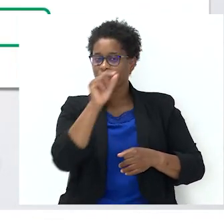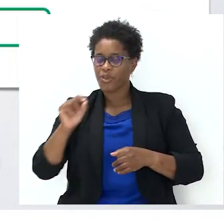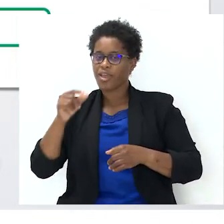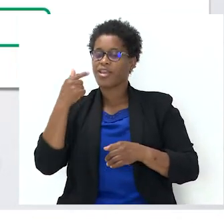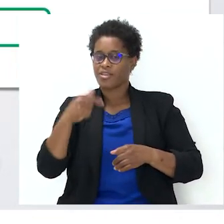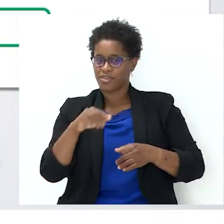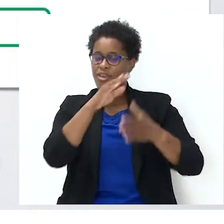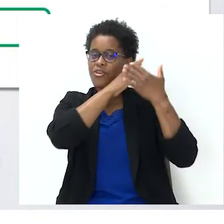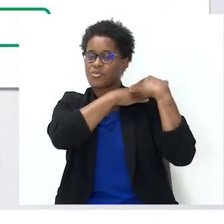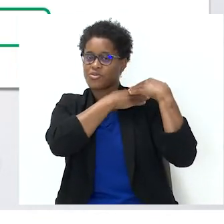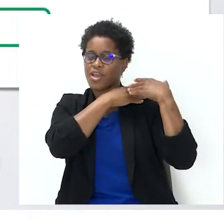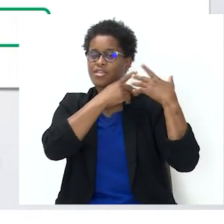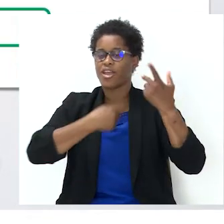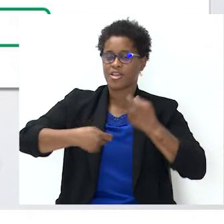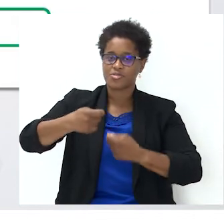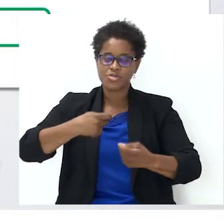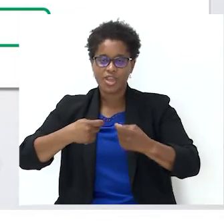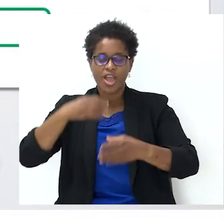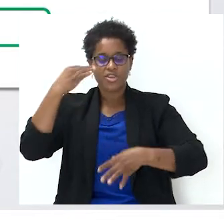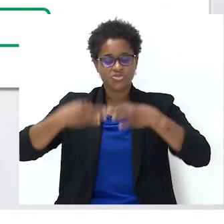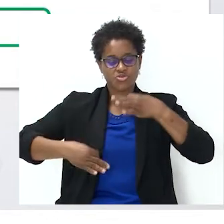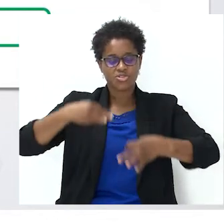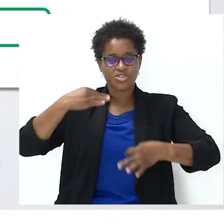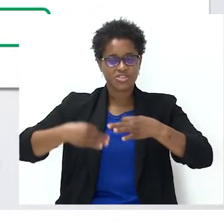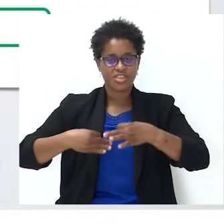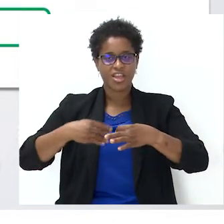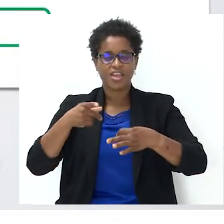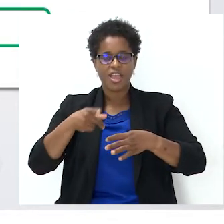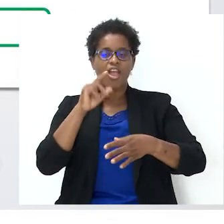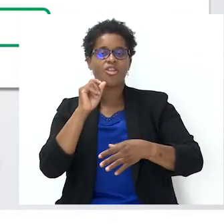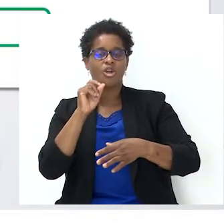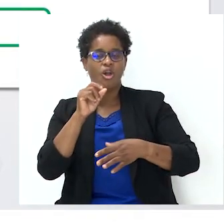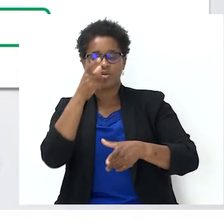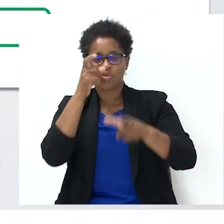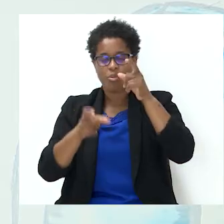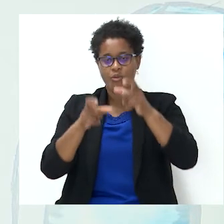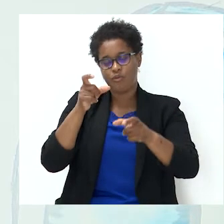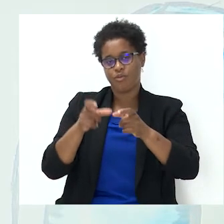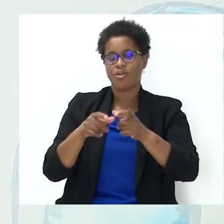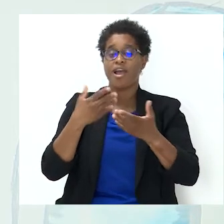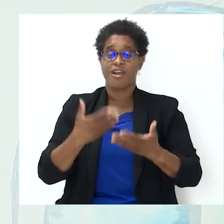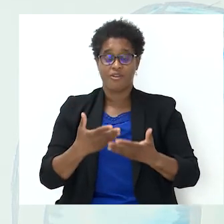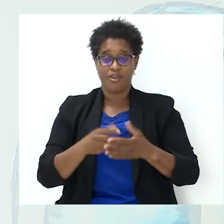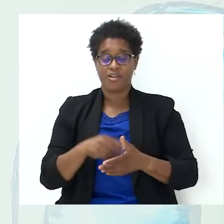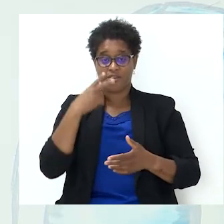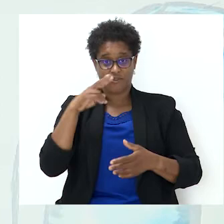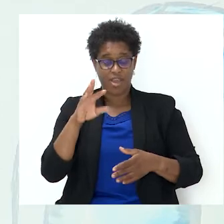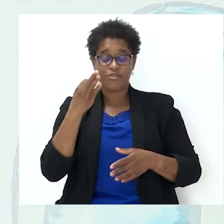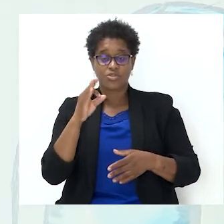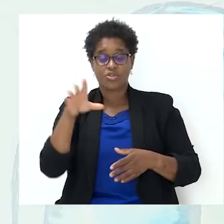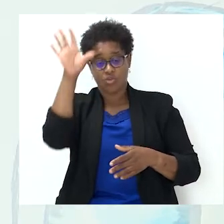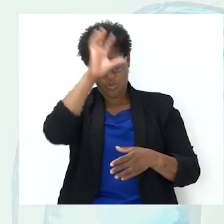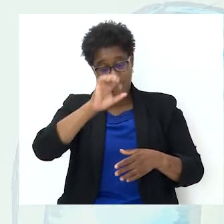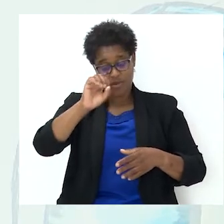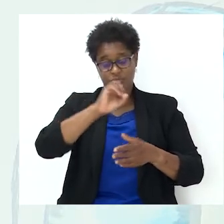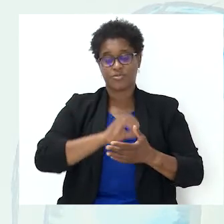a função de administrar a justiça, isso, em nome do povo. Agora, vamos ver a função do